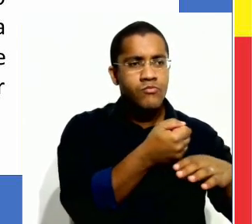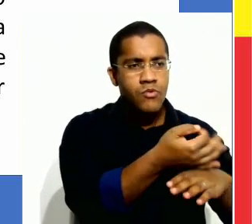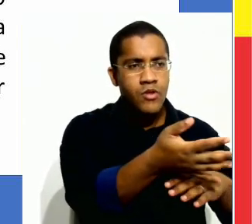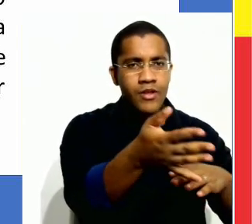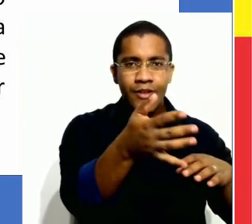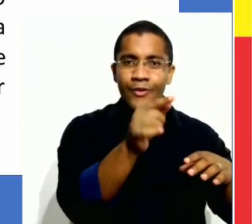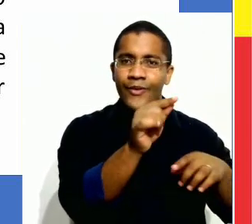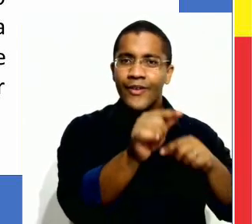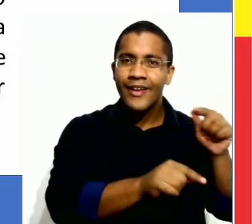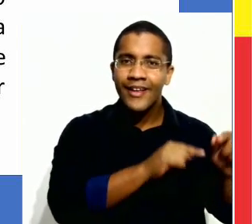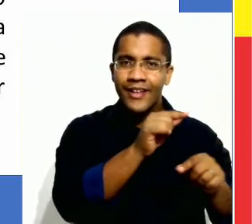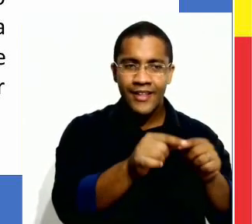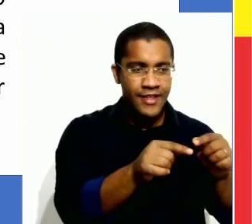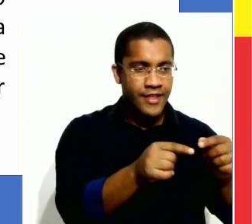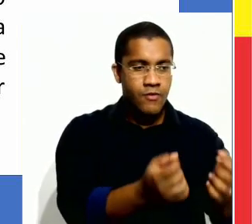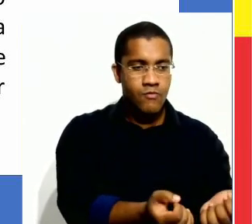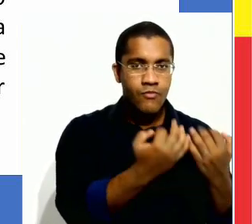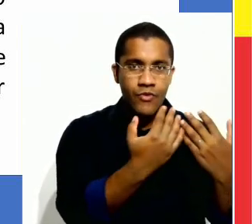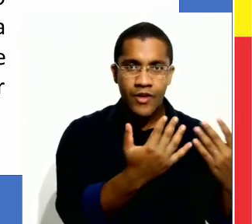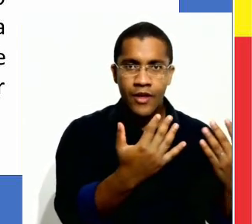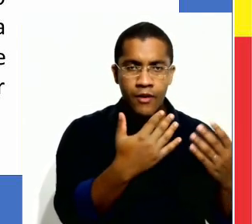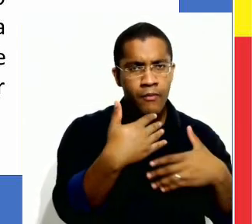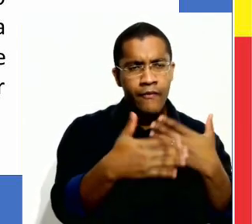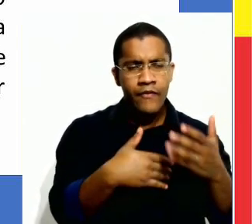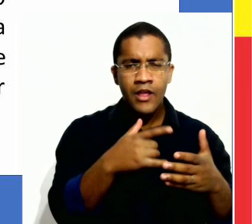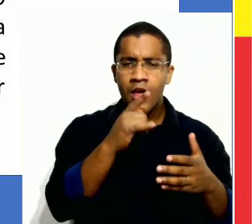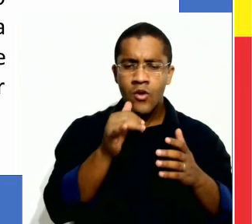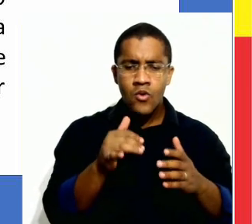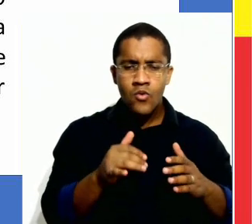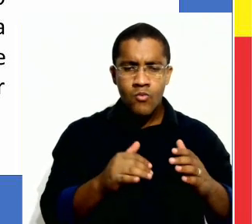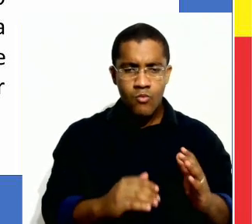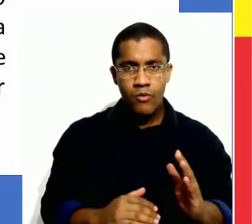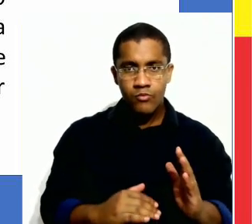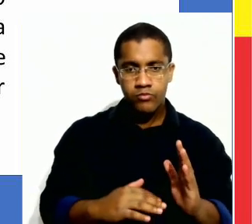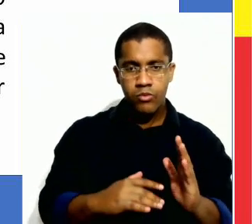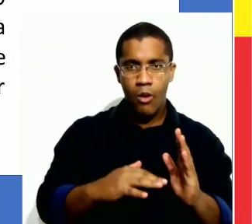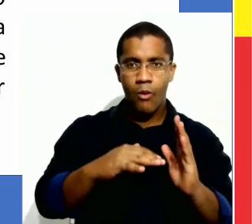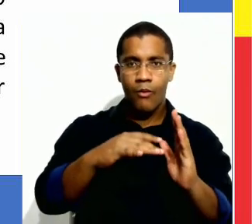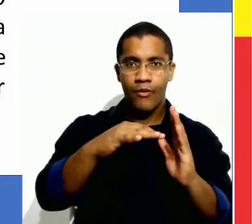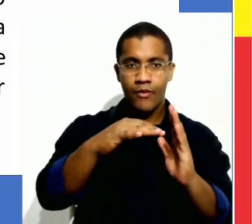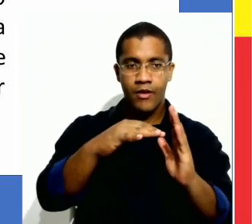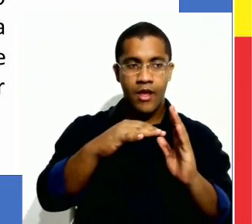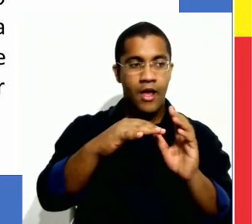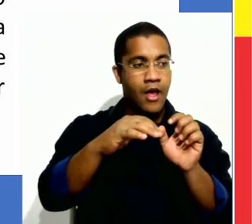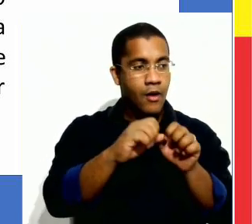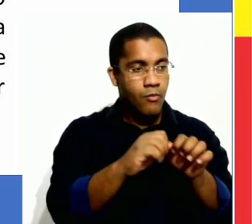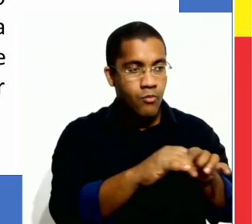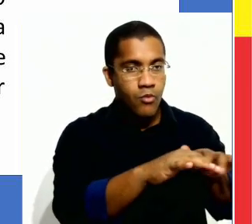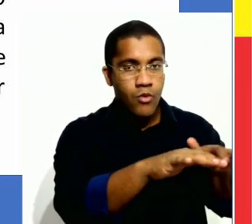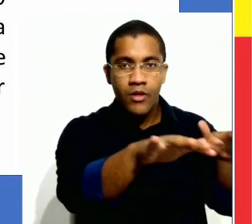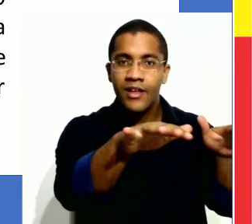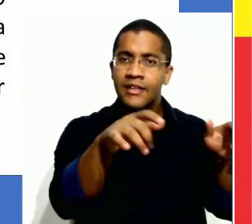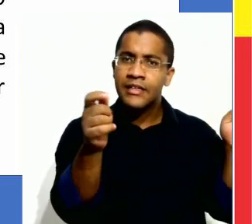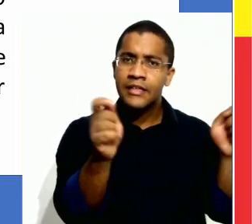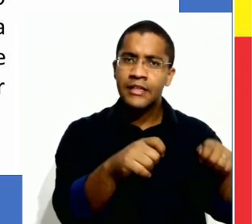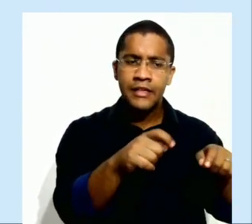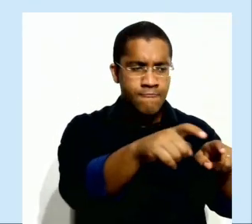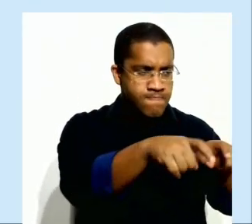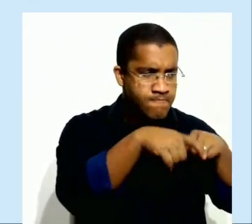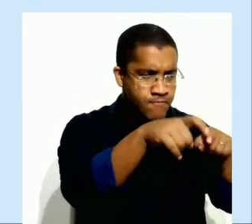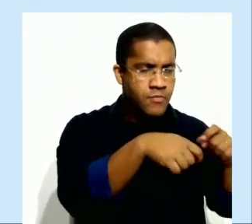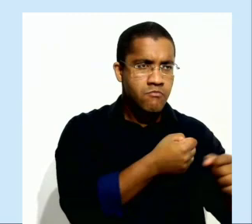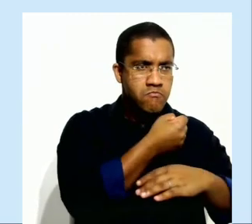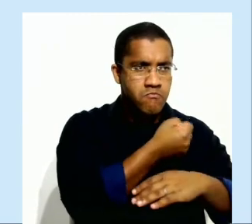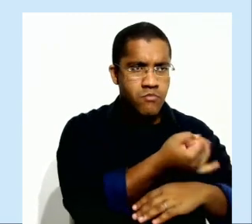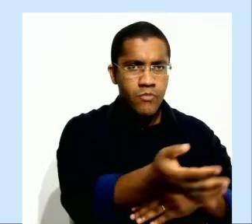evitar inundações durante as cheias e garantir o quê? Boas colheitas. Então, assim